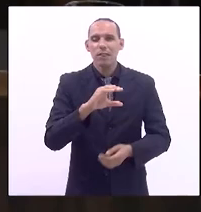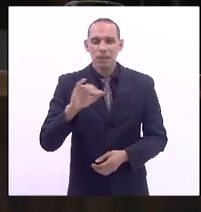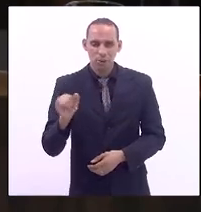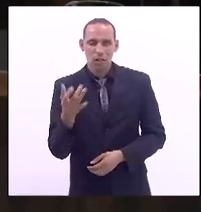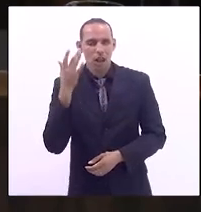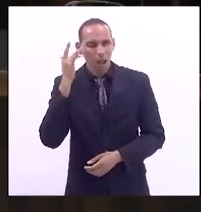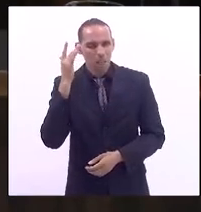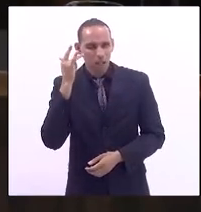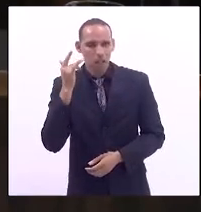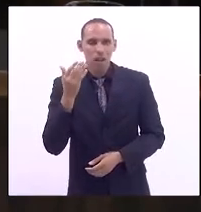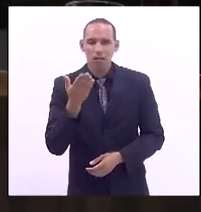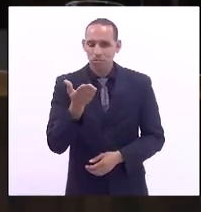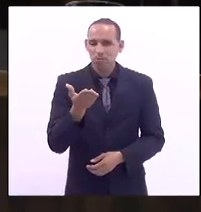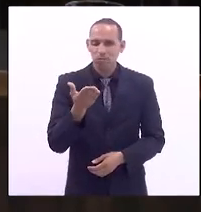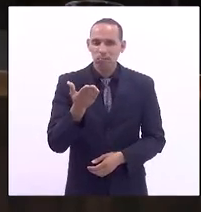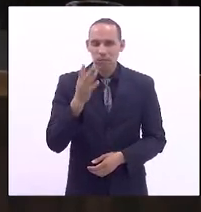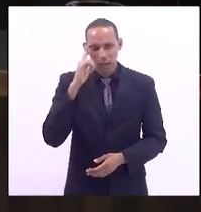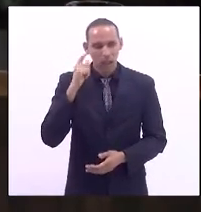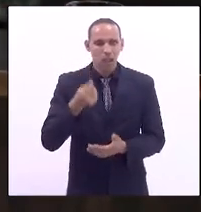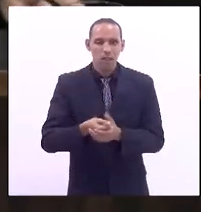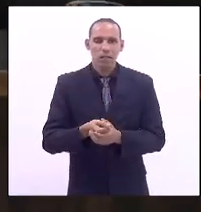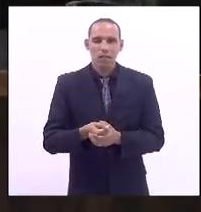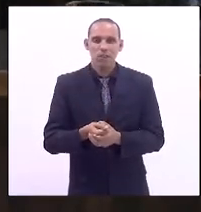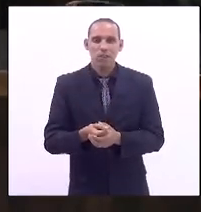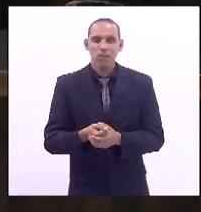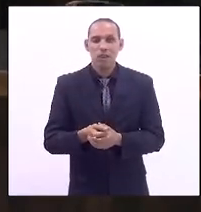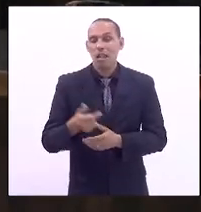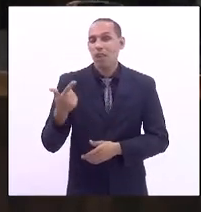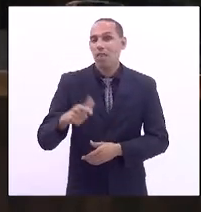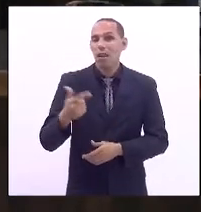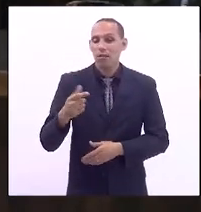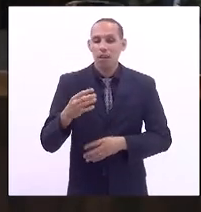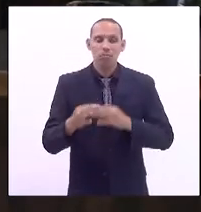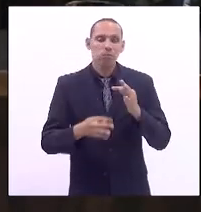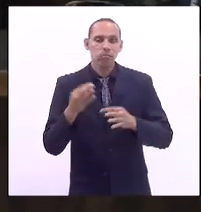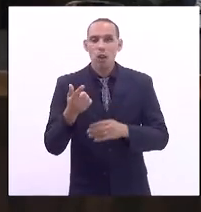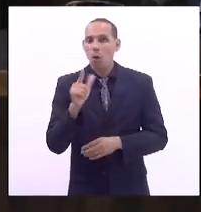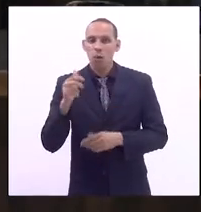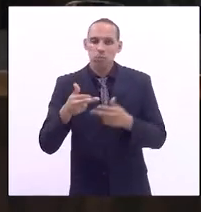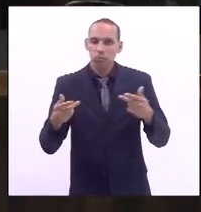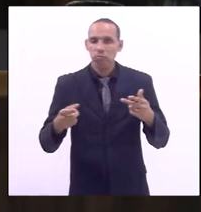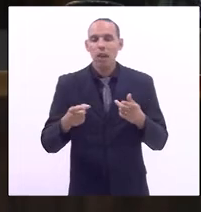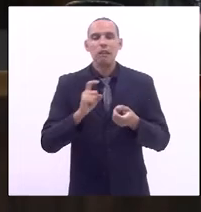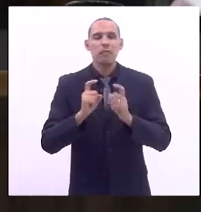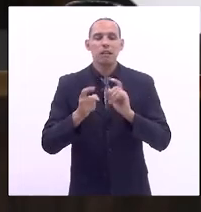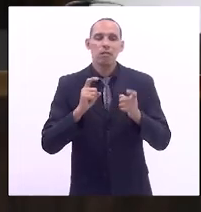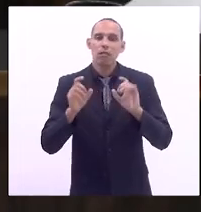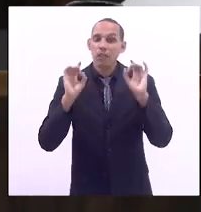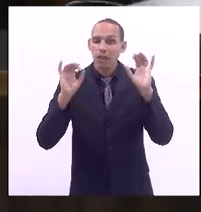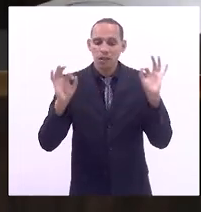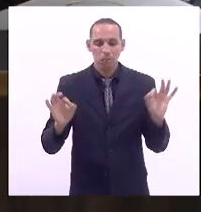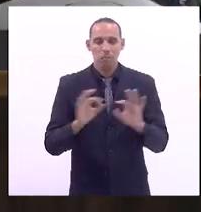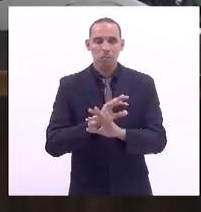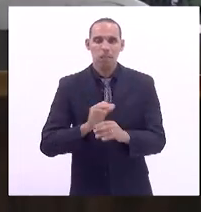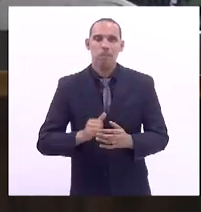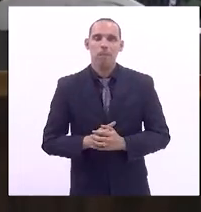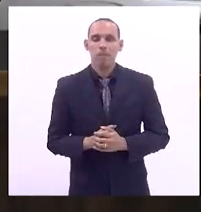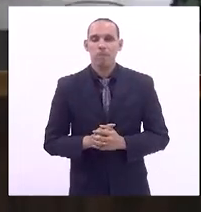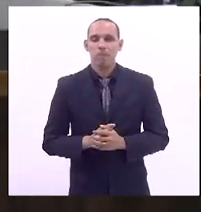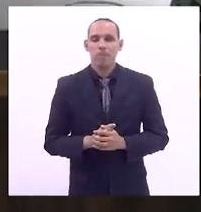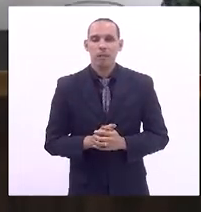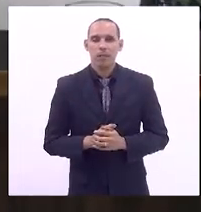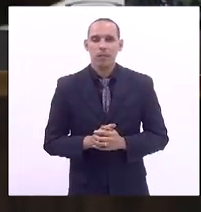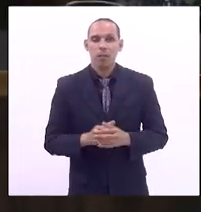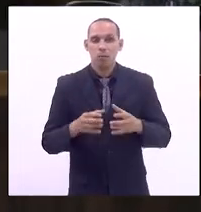amanhã vossa excelência tem toma decisão nada mais havendo a tratar na presente seção a mesmo está encerrada